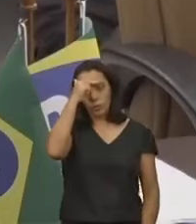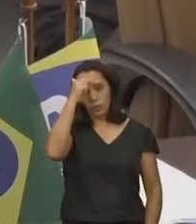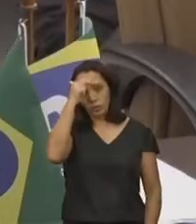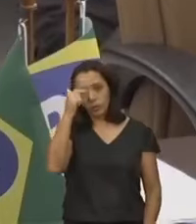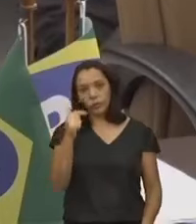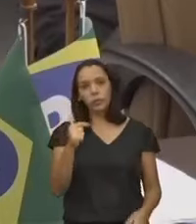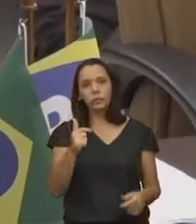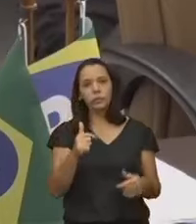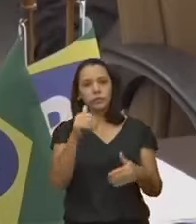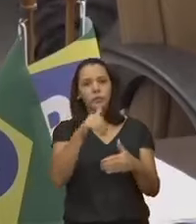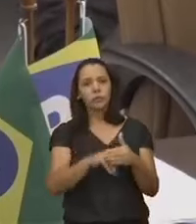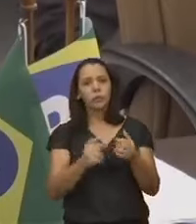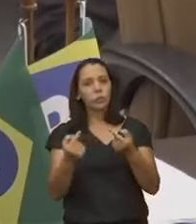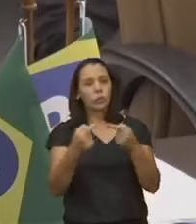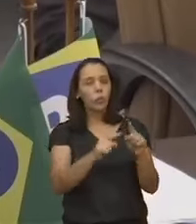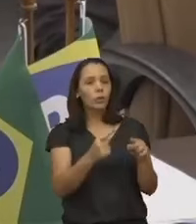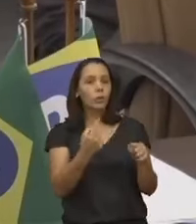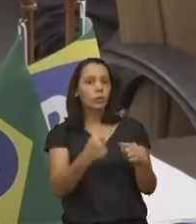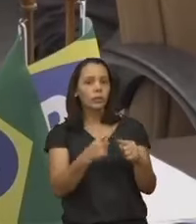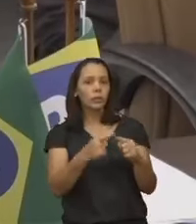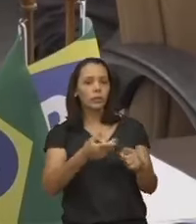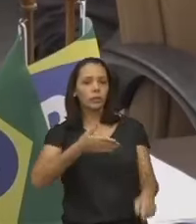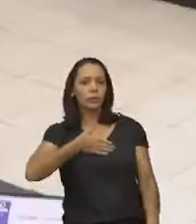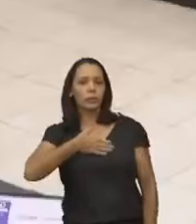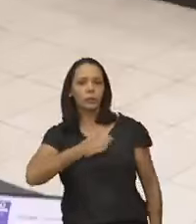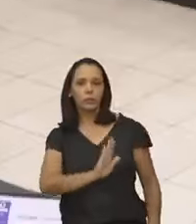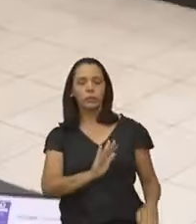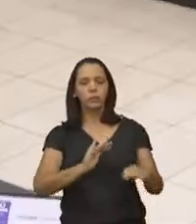o Jardim Veranejal mesmo. Meu voto é favorável.